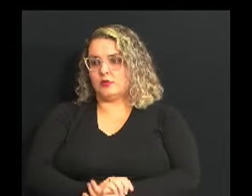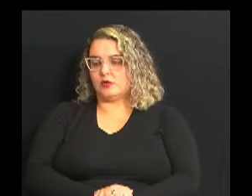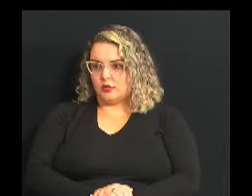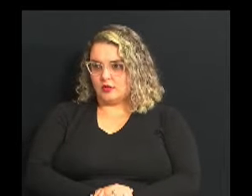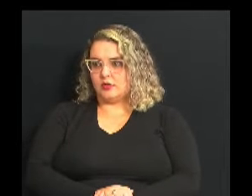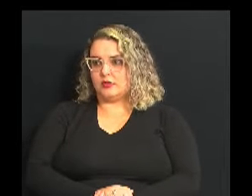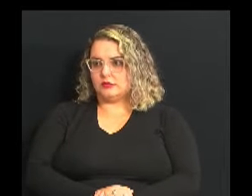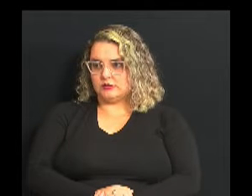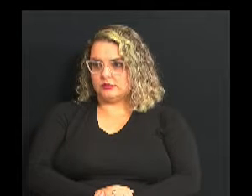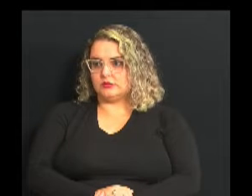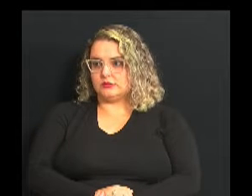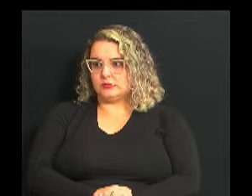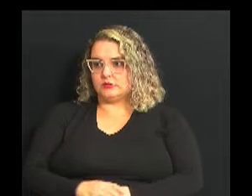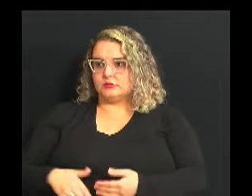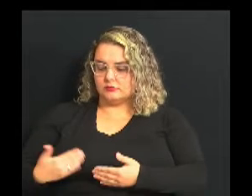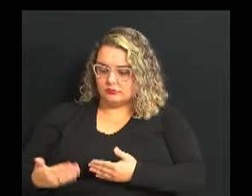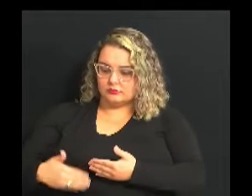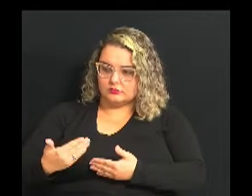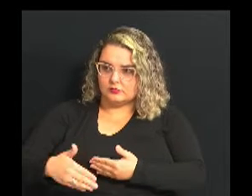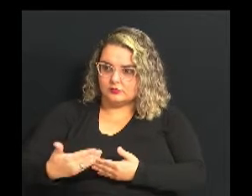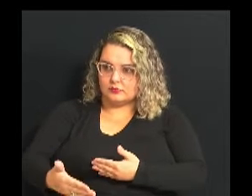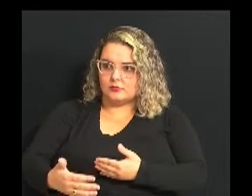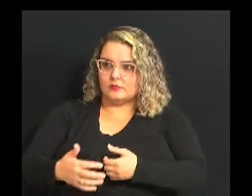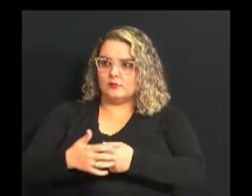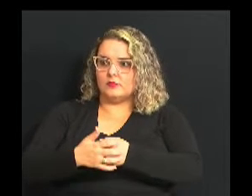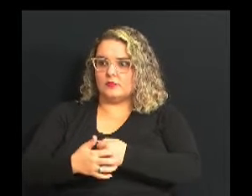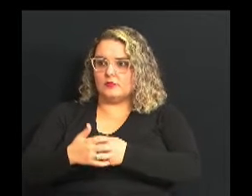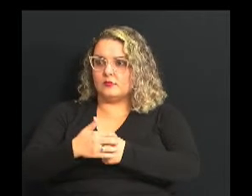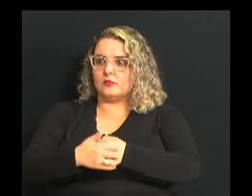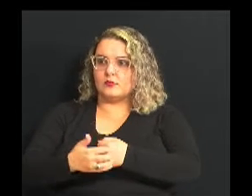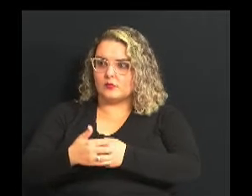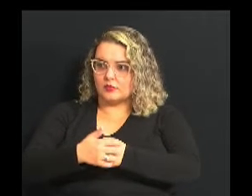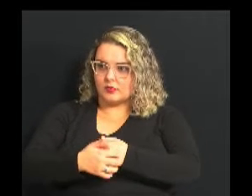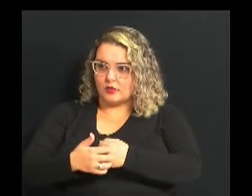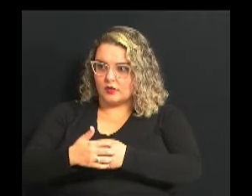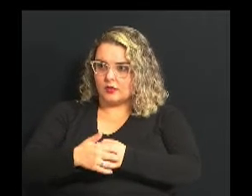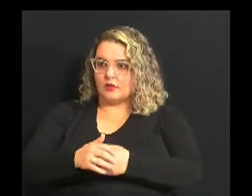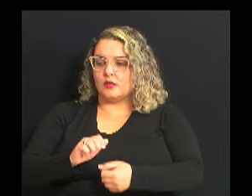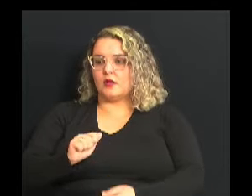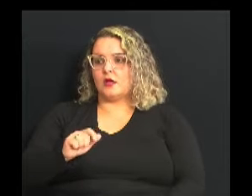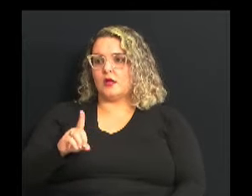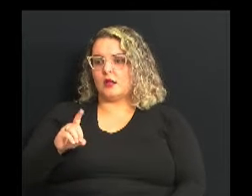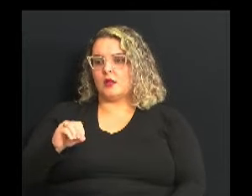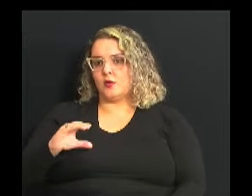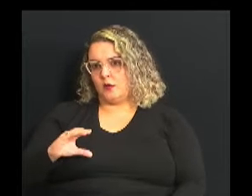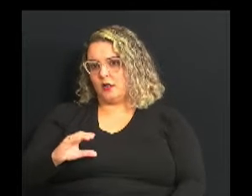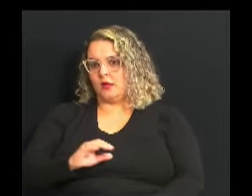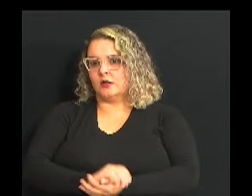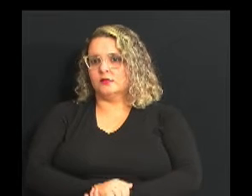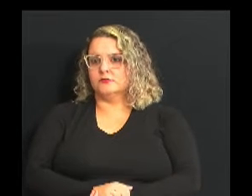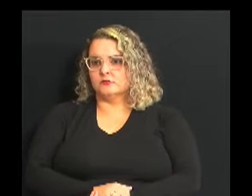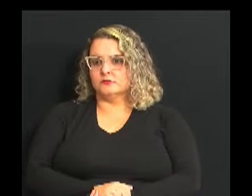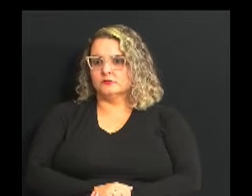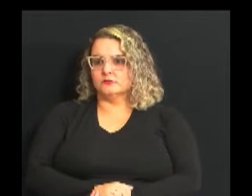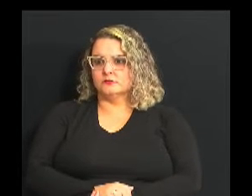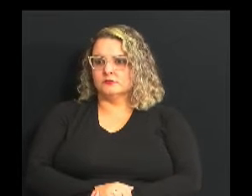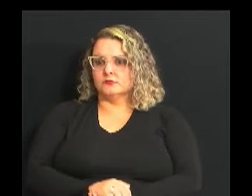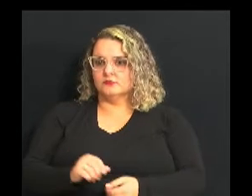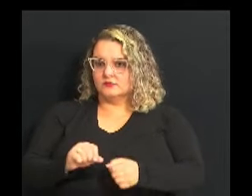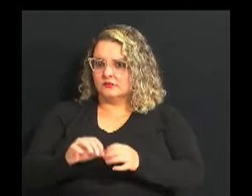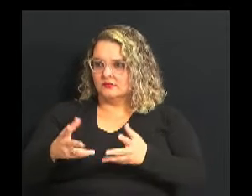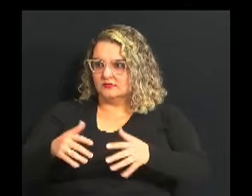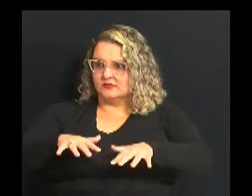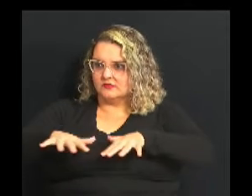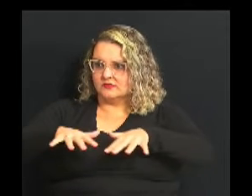de tramitação eletrônica por trás, Gigadoc, né, do qual faz toda a movimentação de